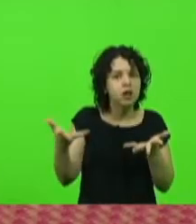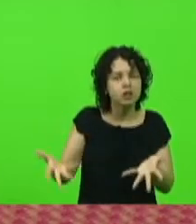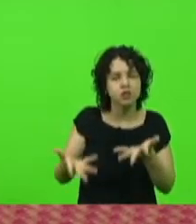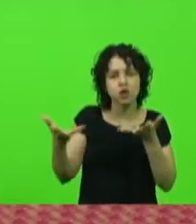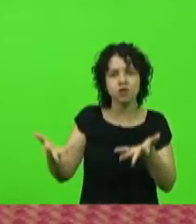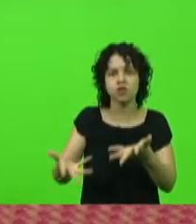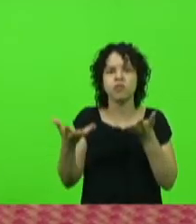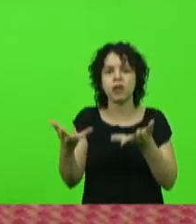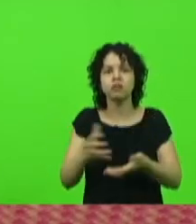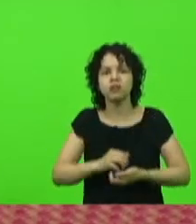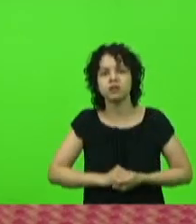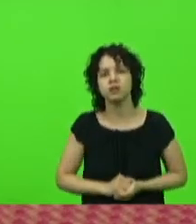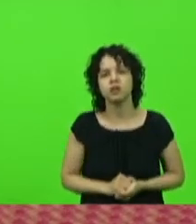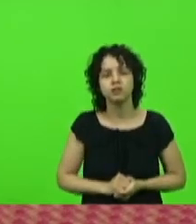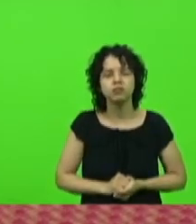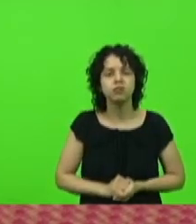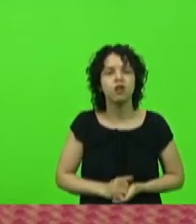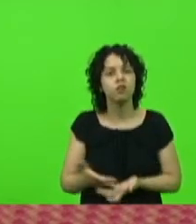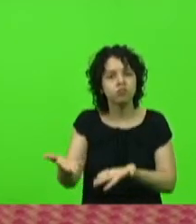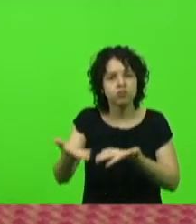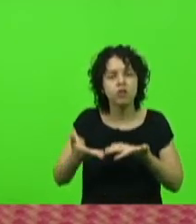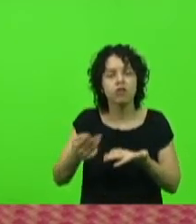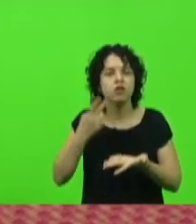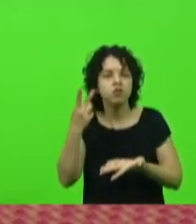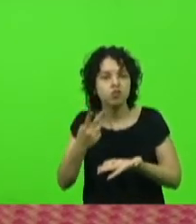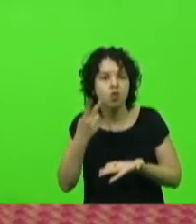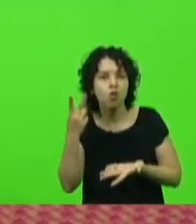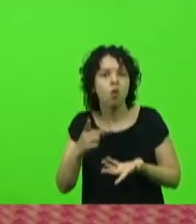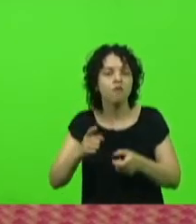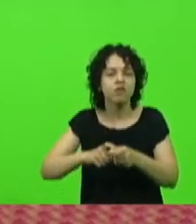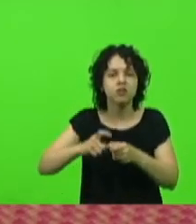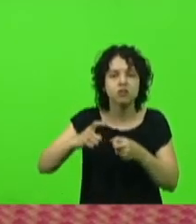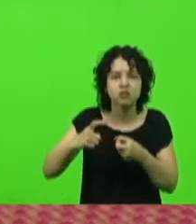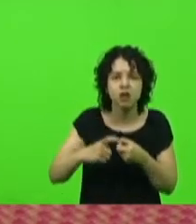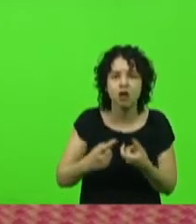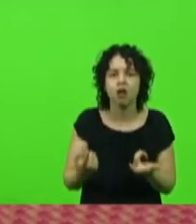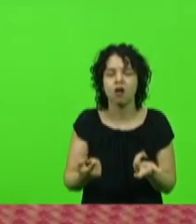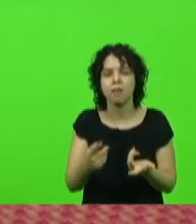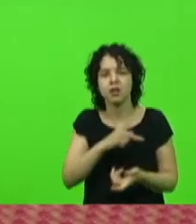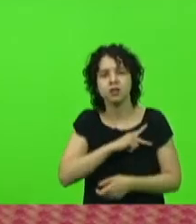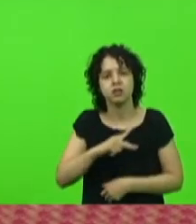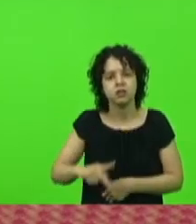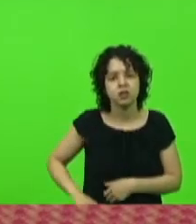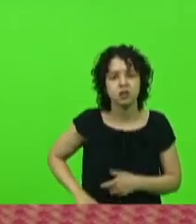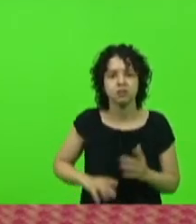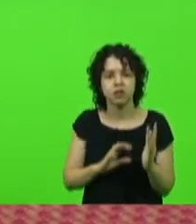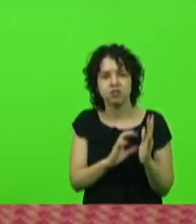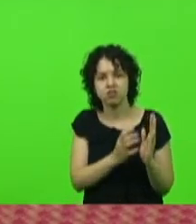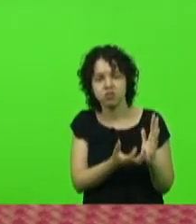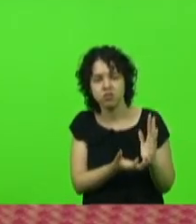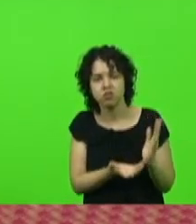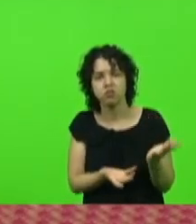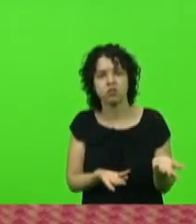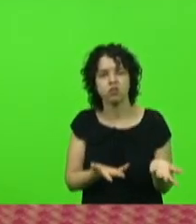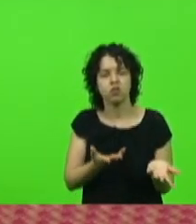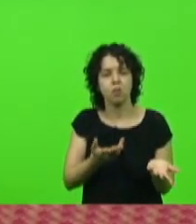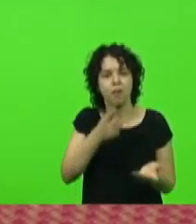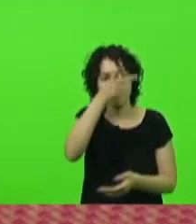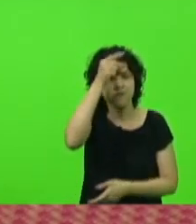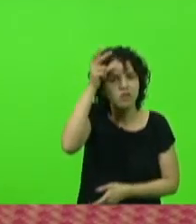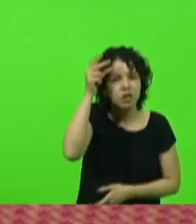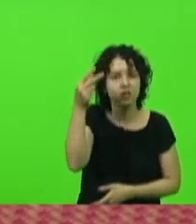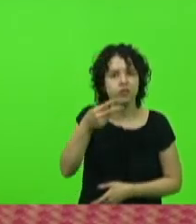convidar vereadores, filiados, presidente de partido, prefeito, vice-prefeito, pessoas até